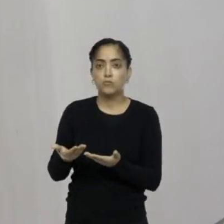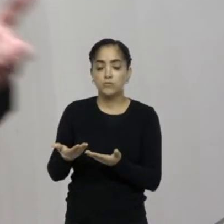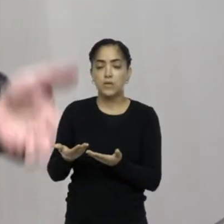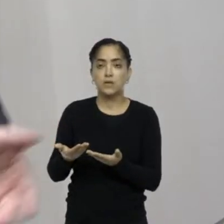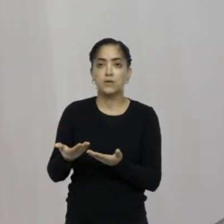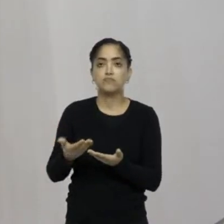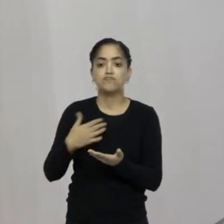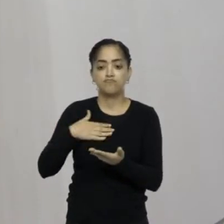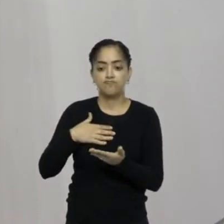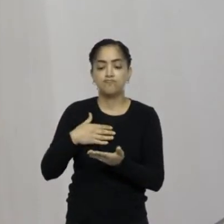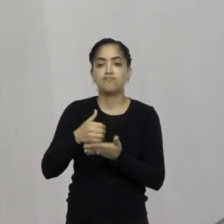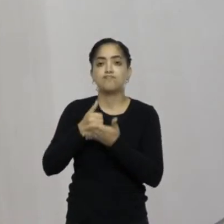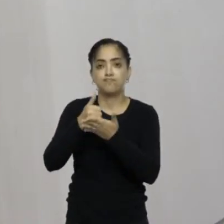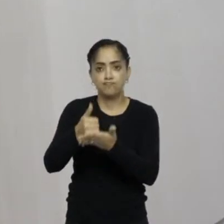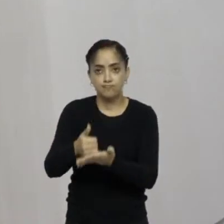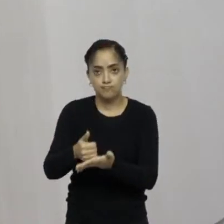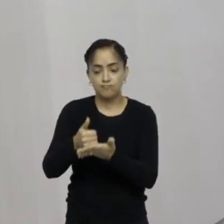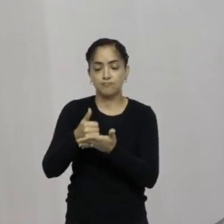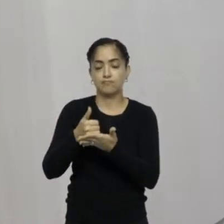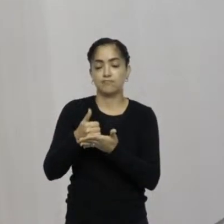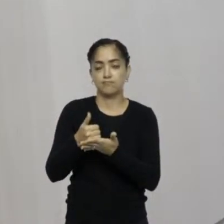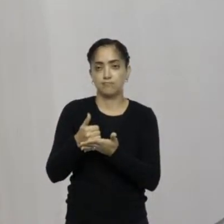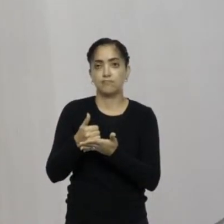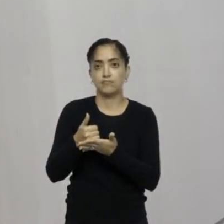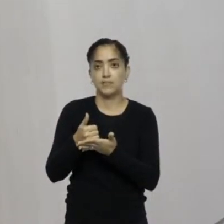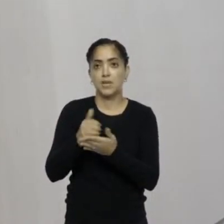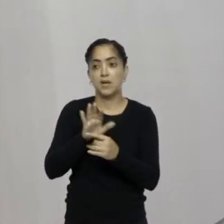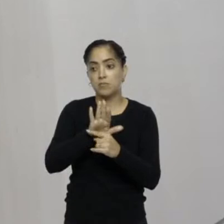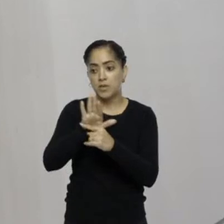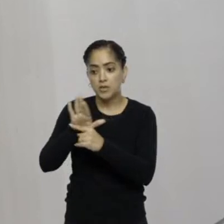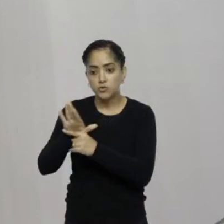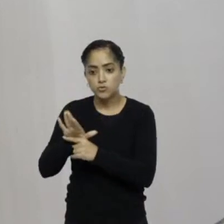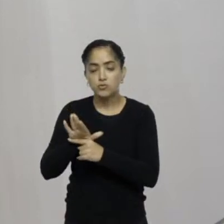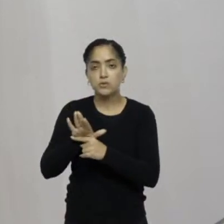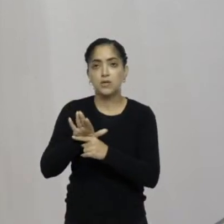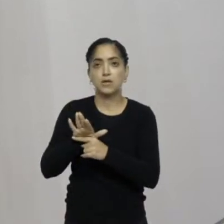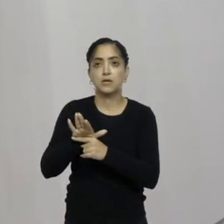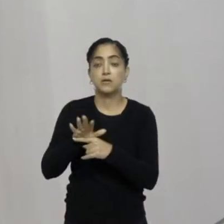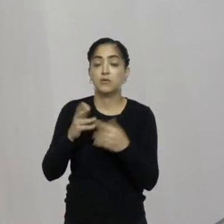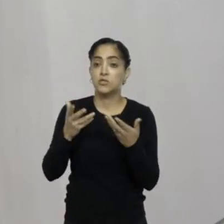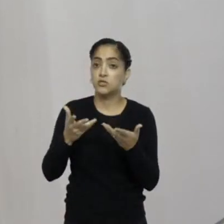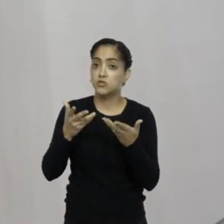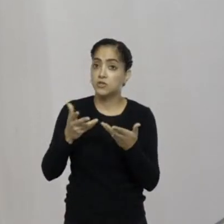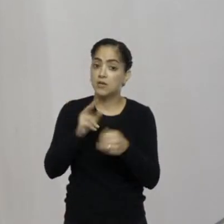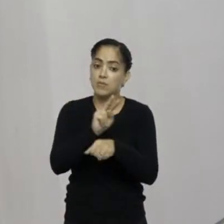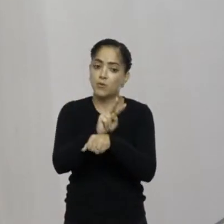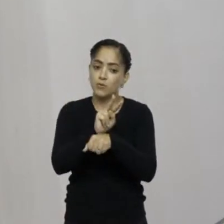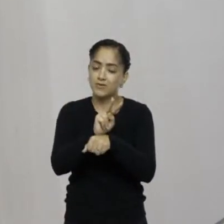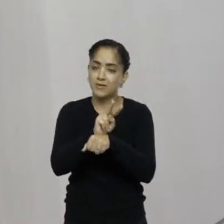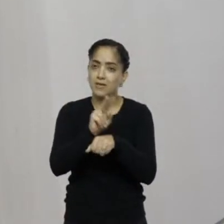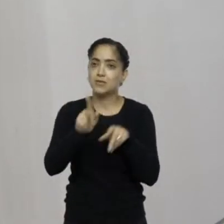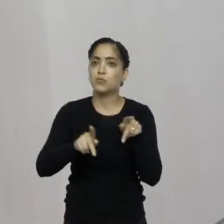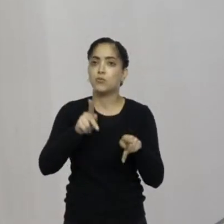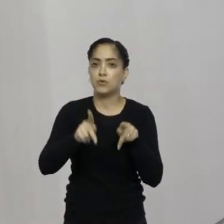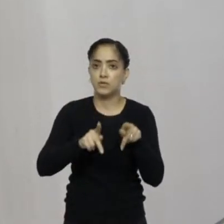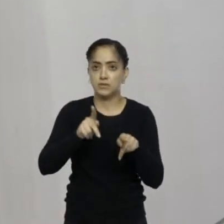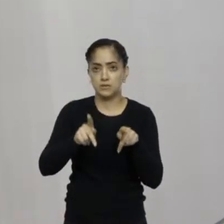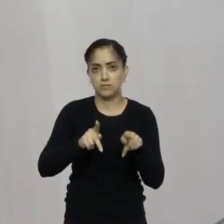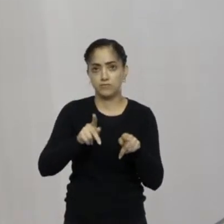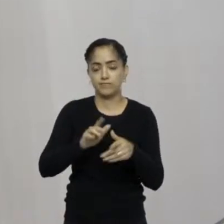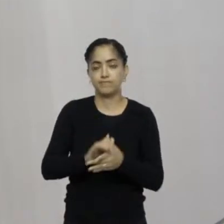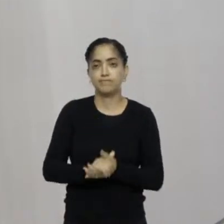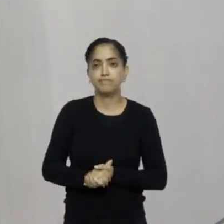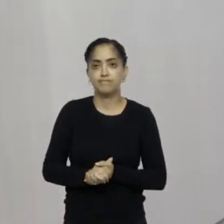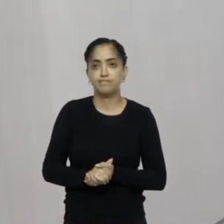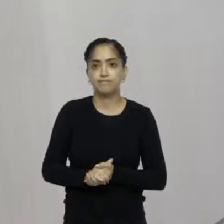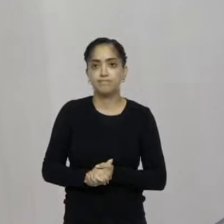disposição, o ex-secretário Rodrigo se colocou à disposição para ajudar, porque o que nós queremos é proteger o nosso povo lá, isso não pode mais acontecer. Muito